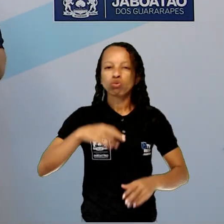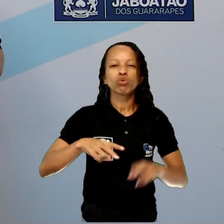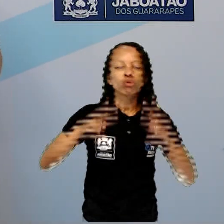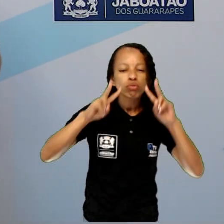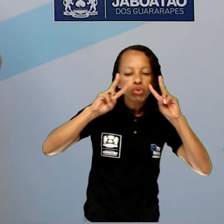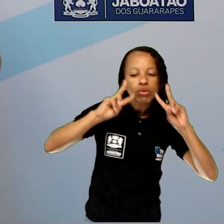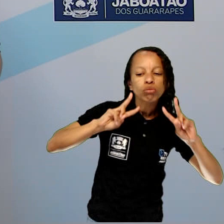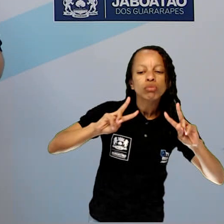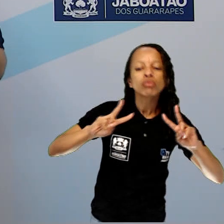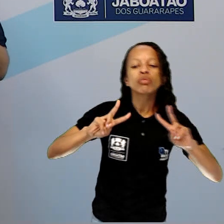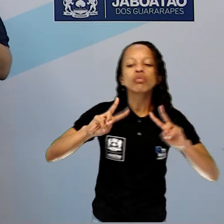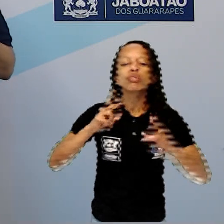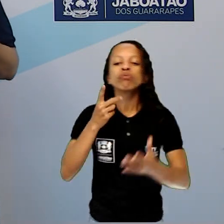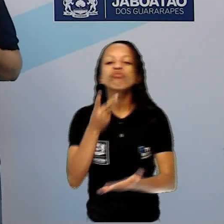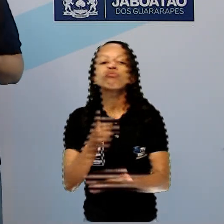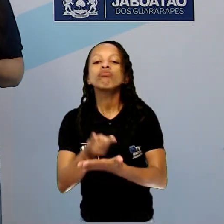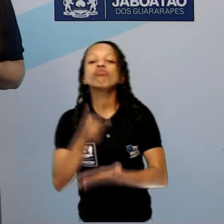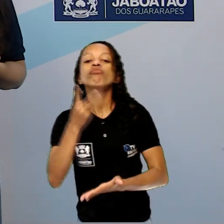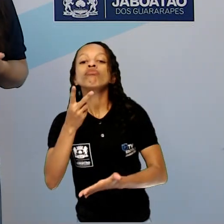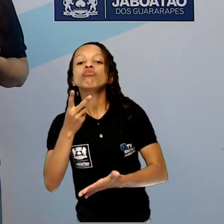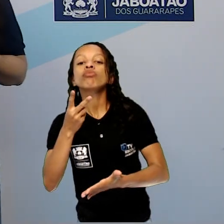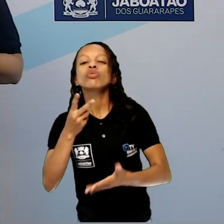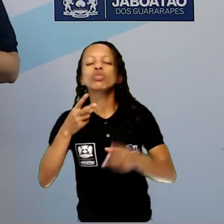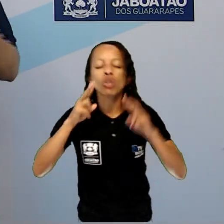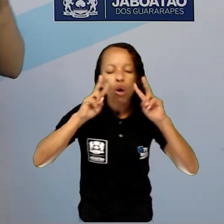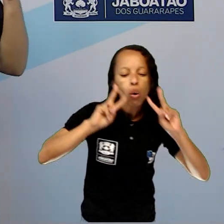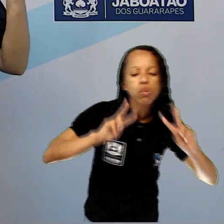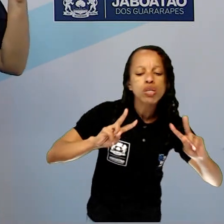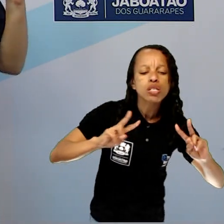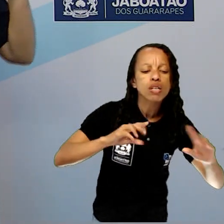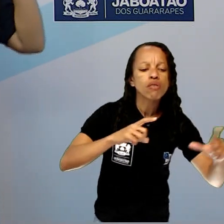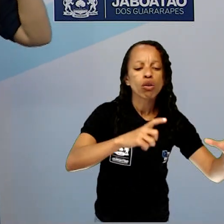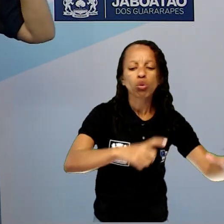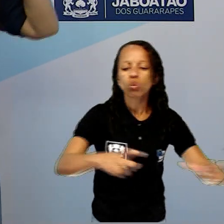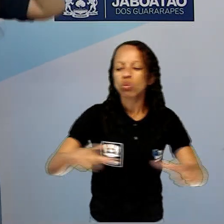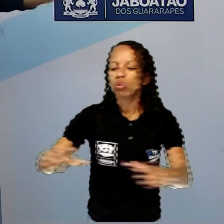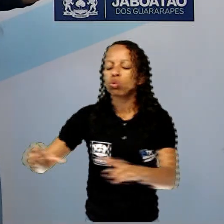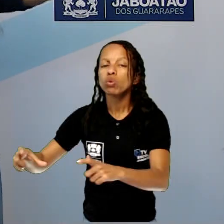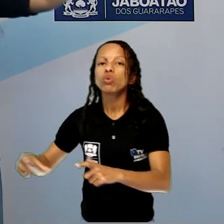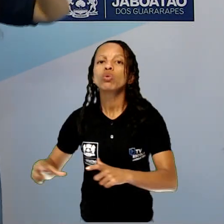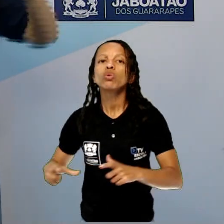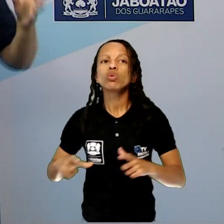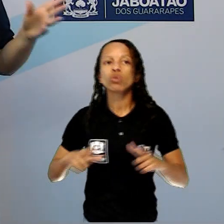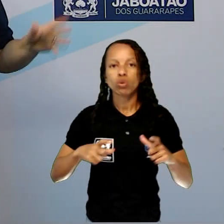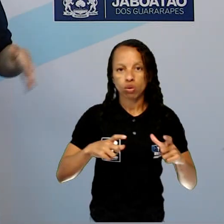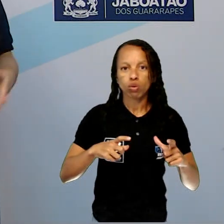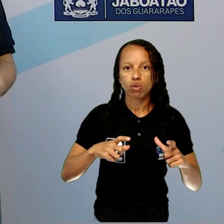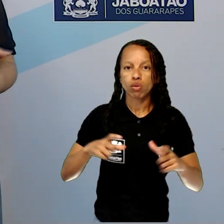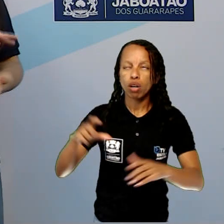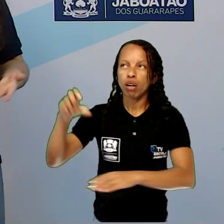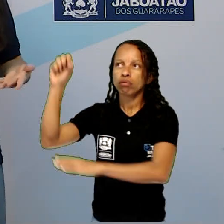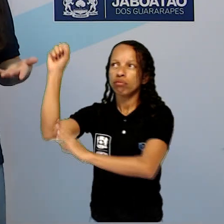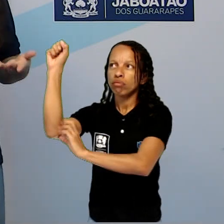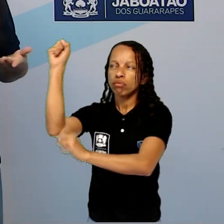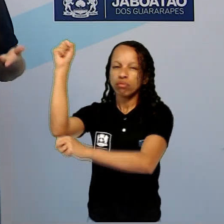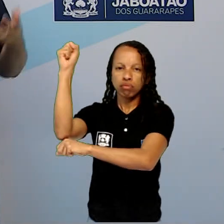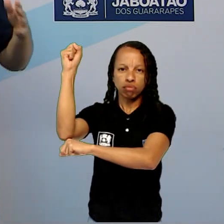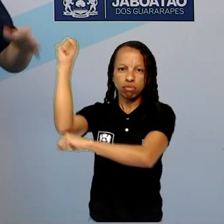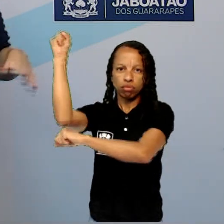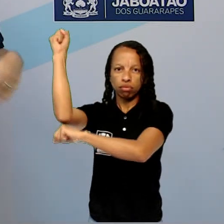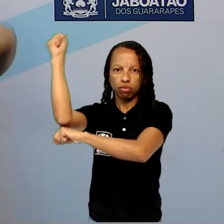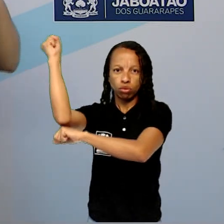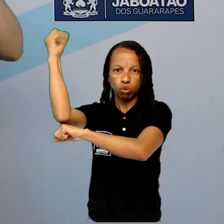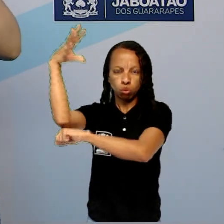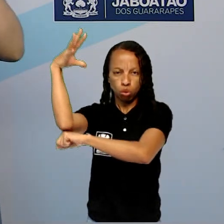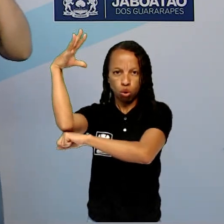o que aconteceu, checar o ambiente. Imagina, cai um poste, está cheio de eletricidade.